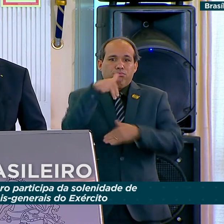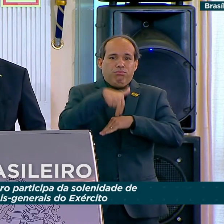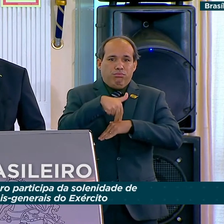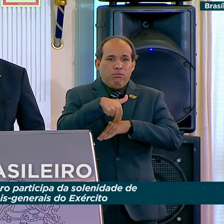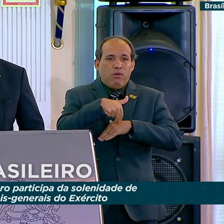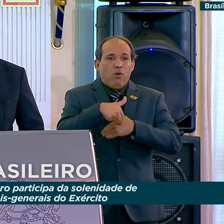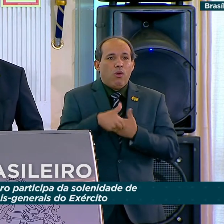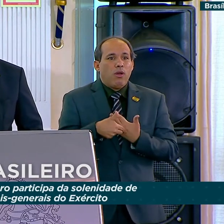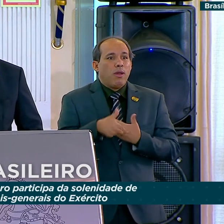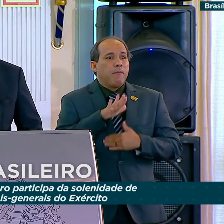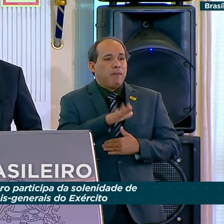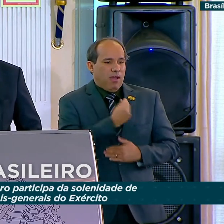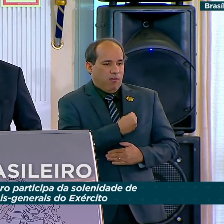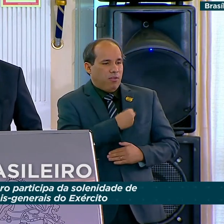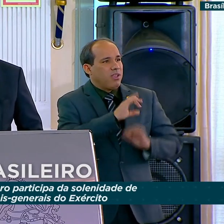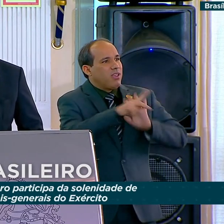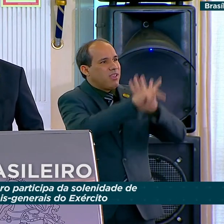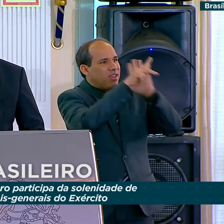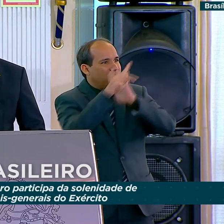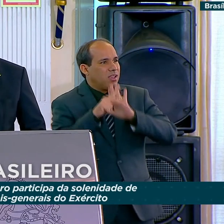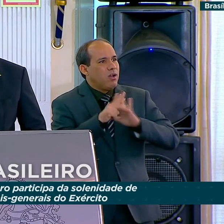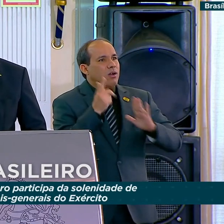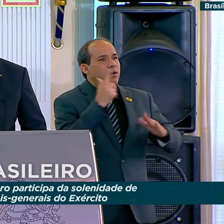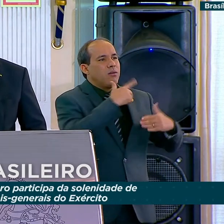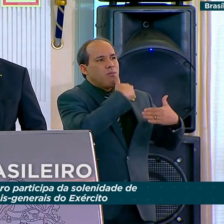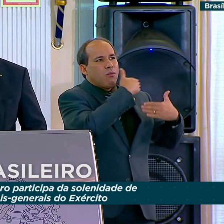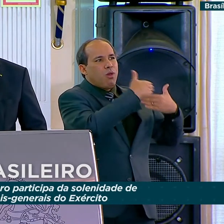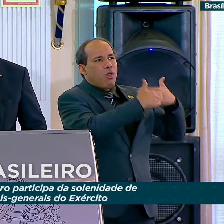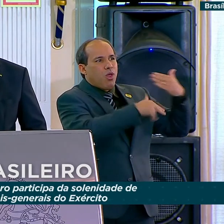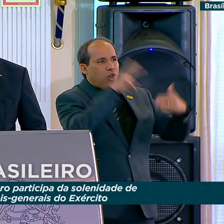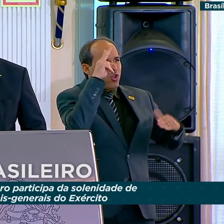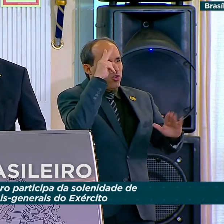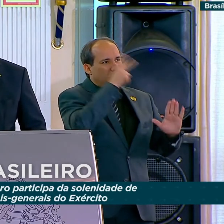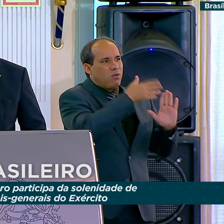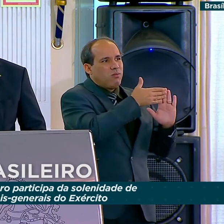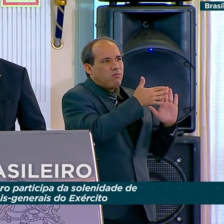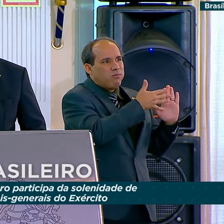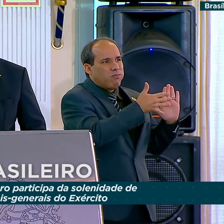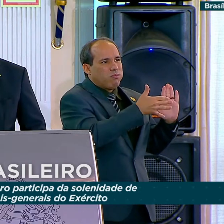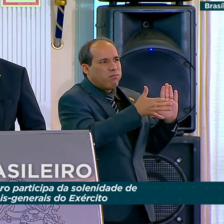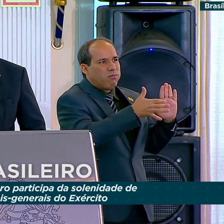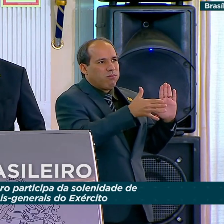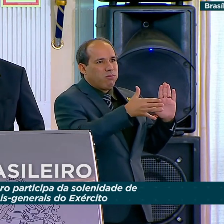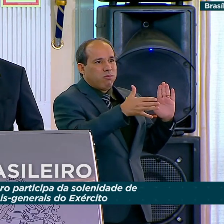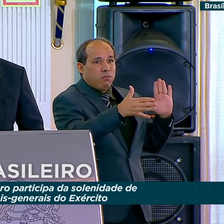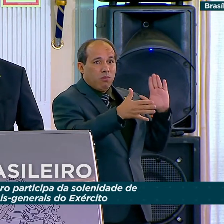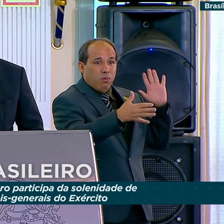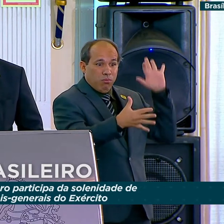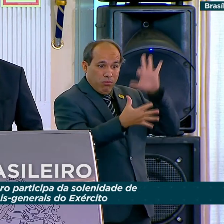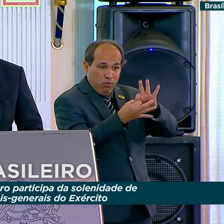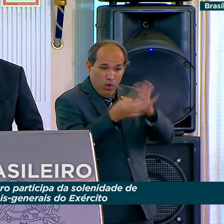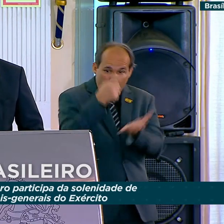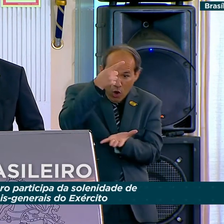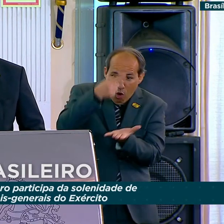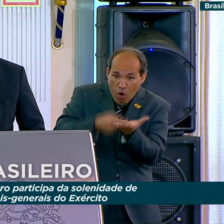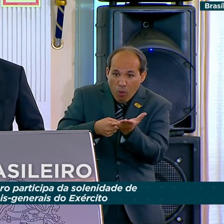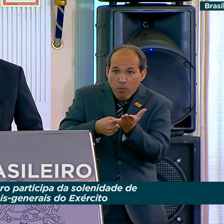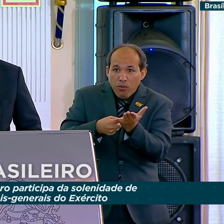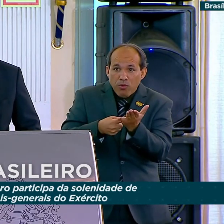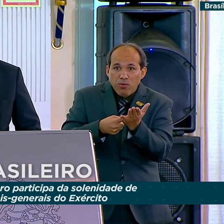desfilo de cada um de nós Oi e o nosso compromisso cada vez